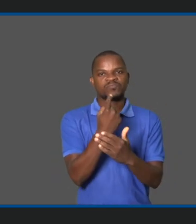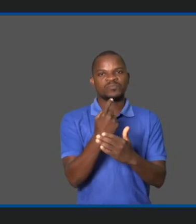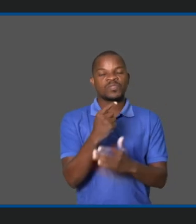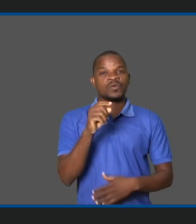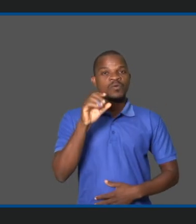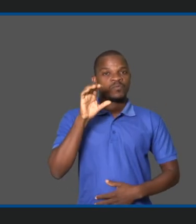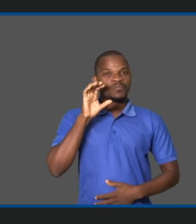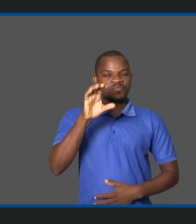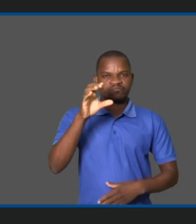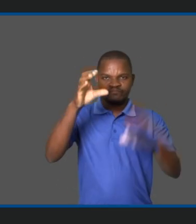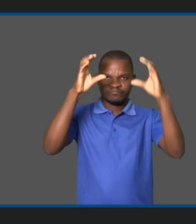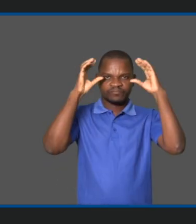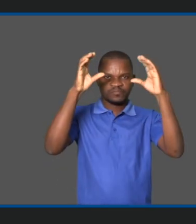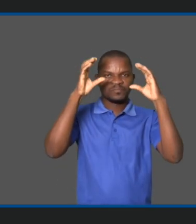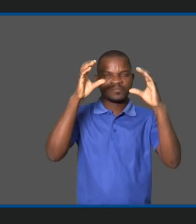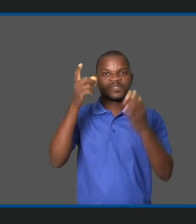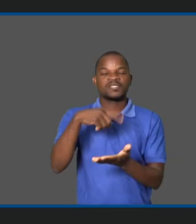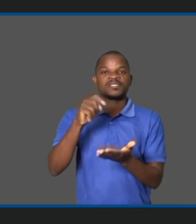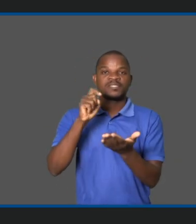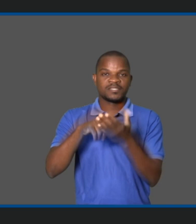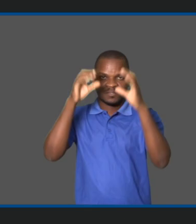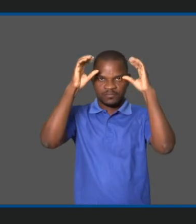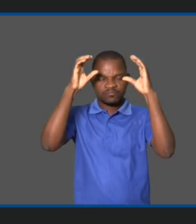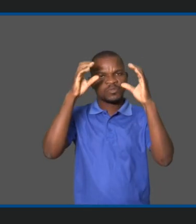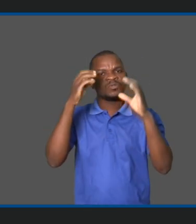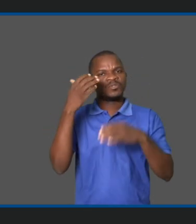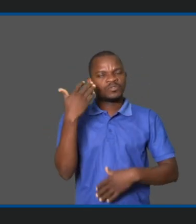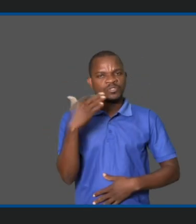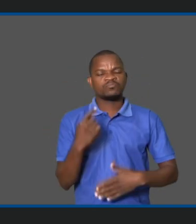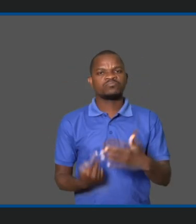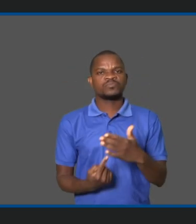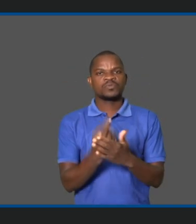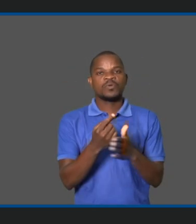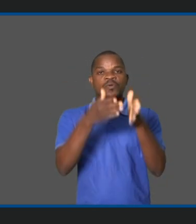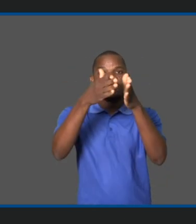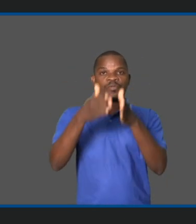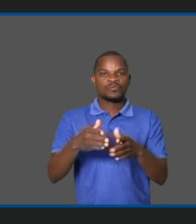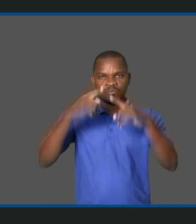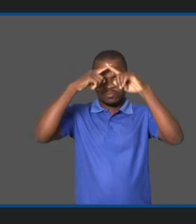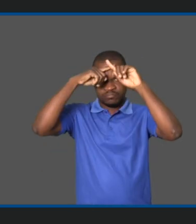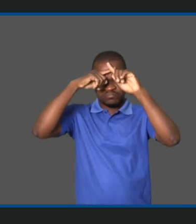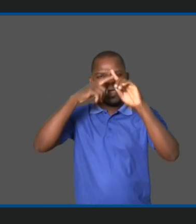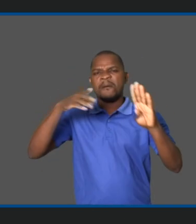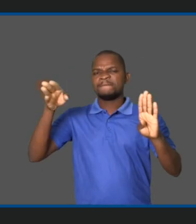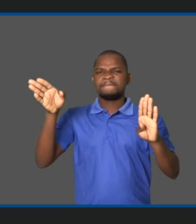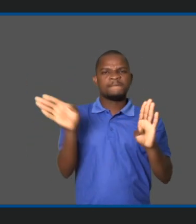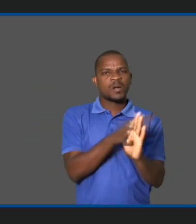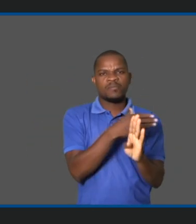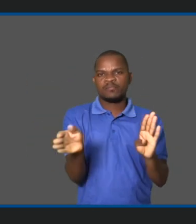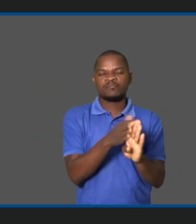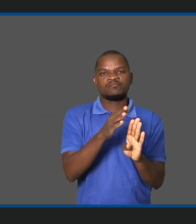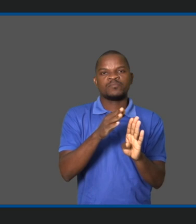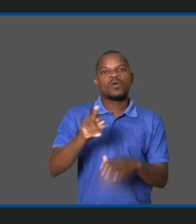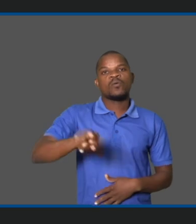na cidade de Kiliman, onde um agente espancou uma pessoa com deficiência que estava